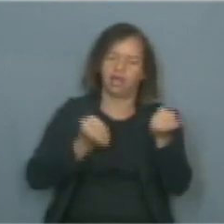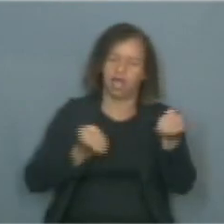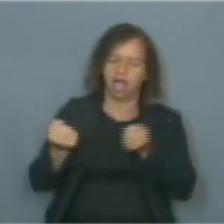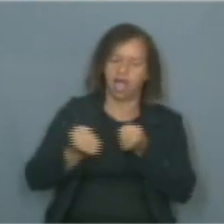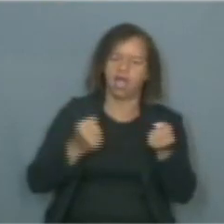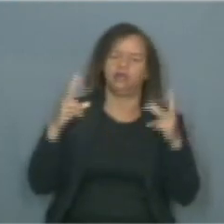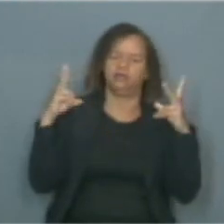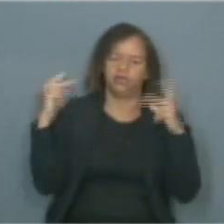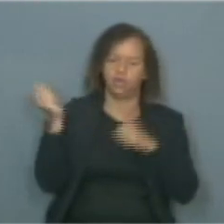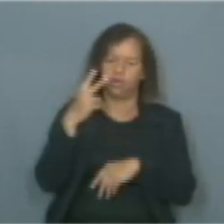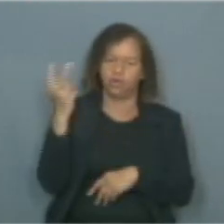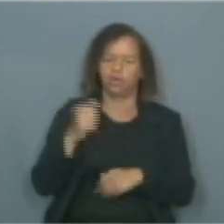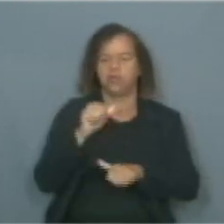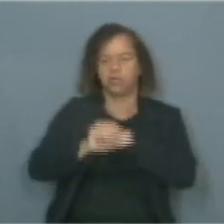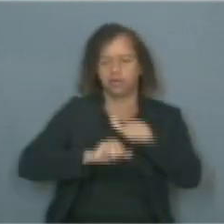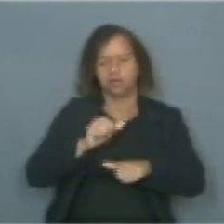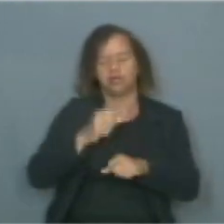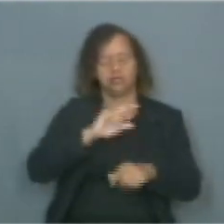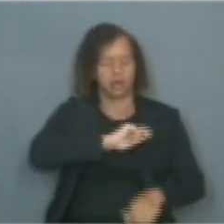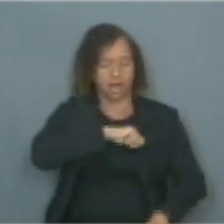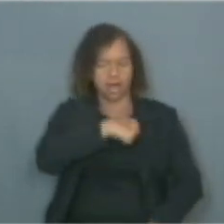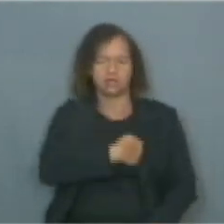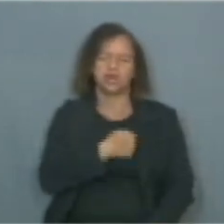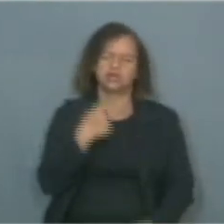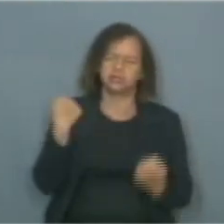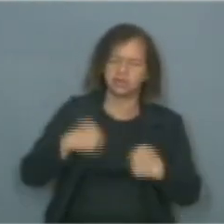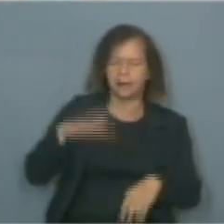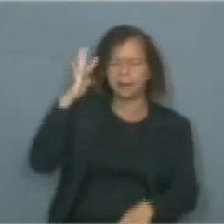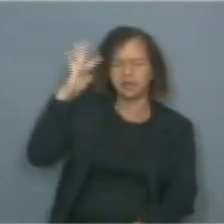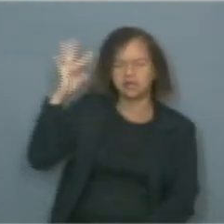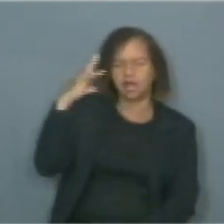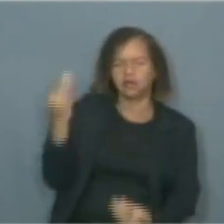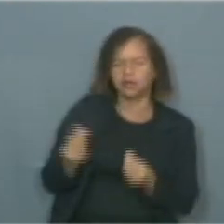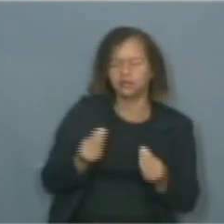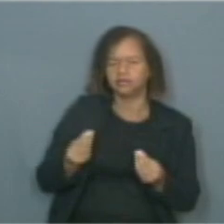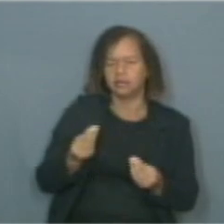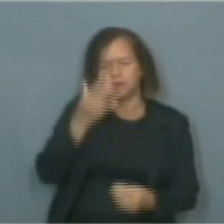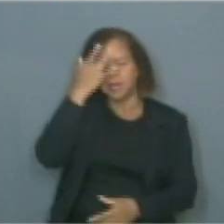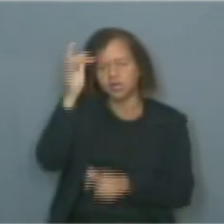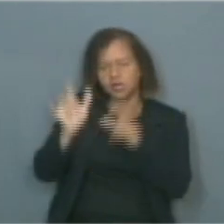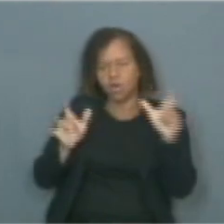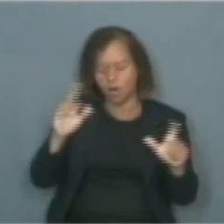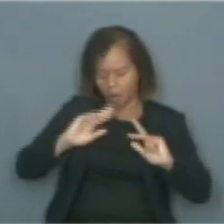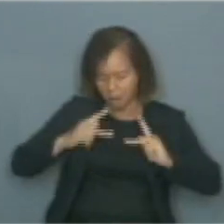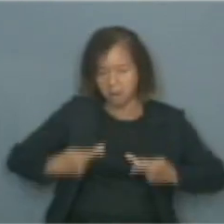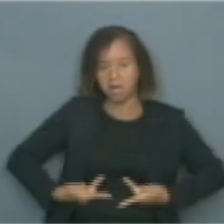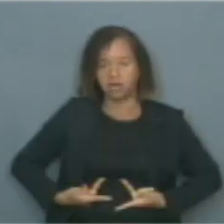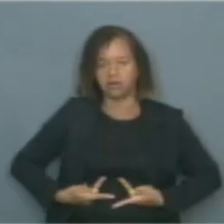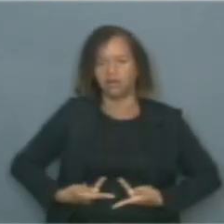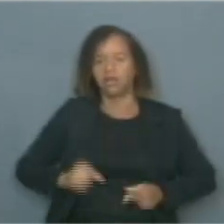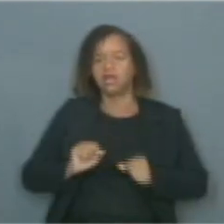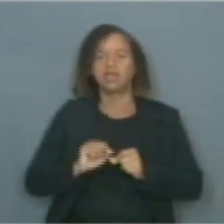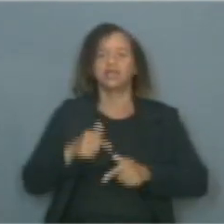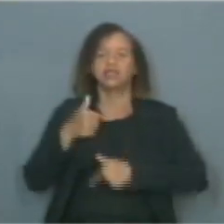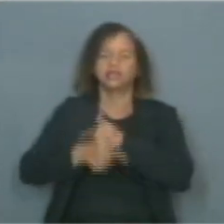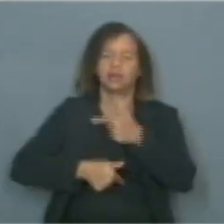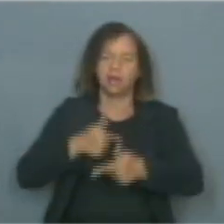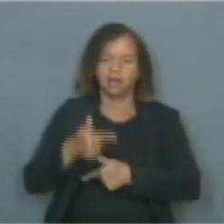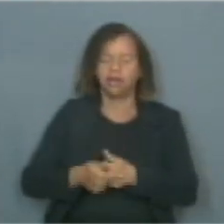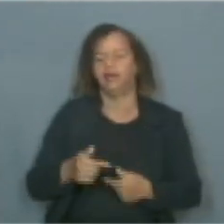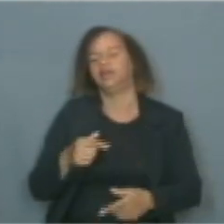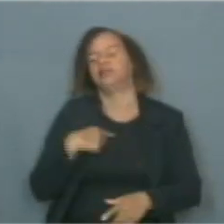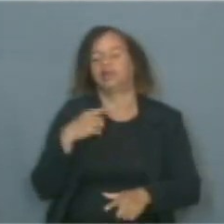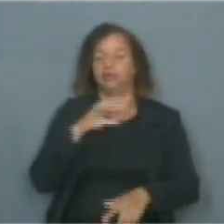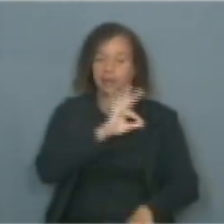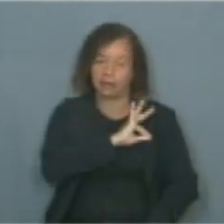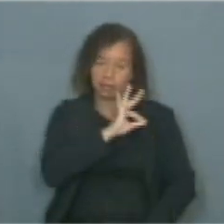viaturas, requalificações de delegacias, a gente precisa pensar no material humano, em quem está fazendo esse serviço, que são os agentes